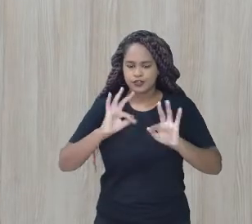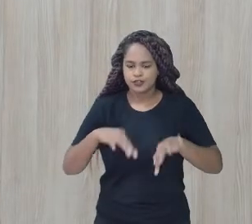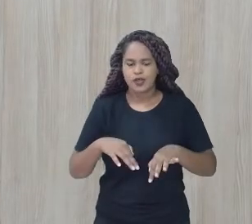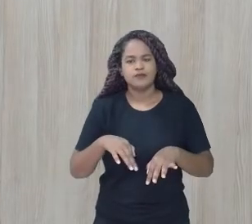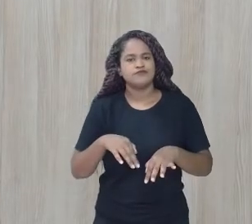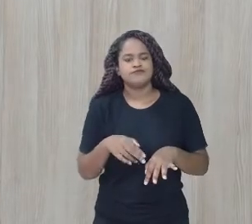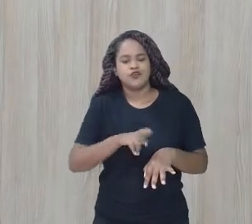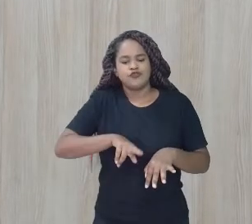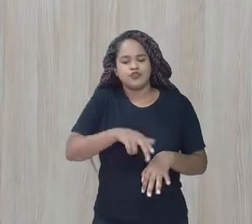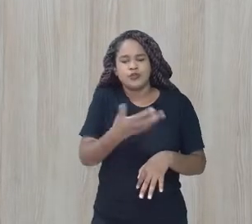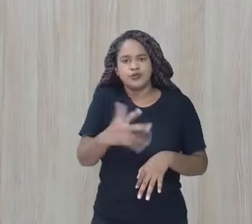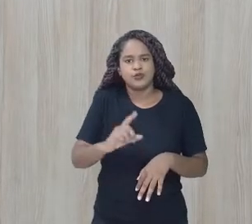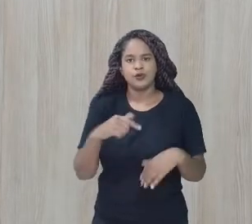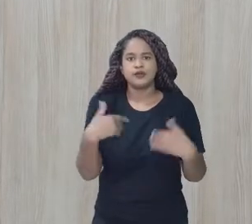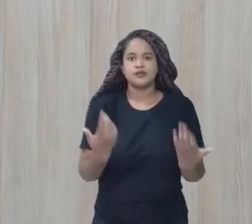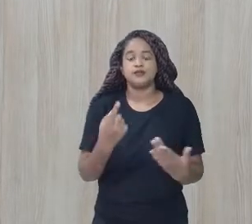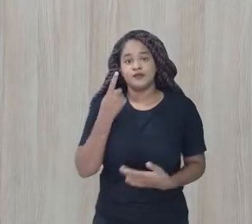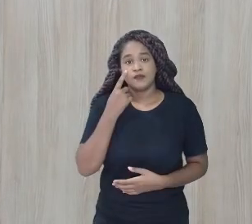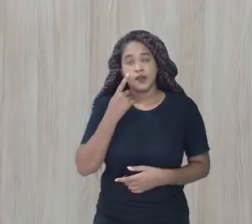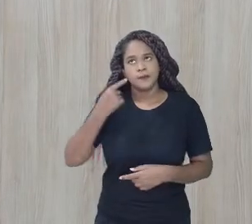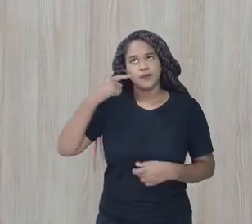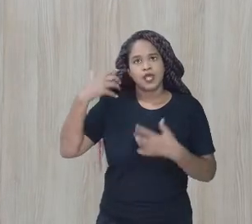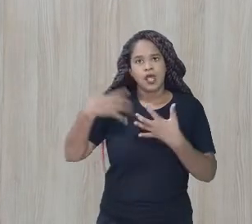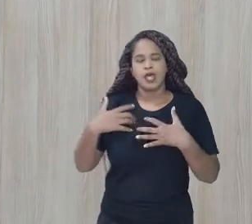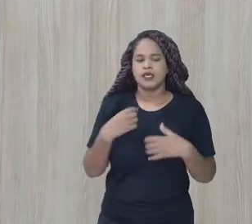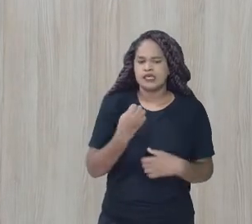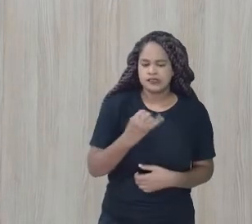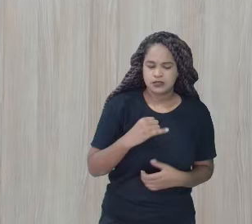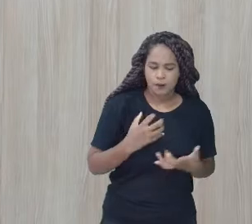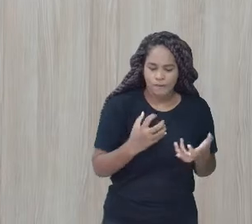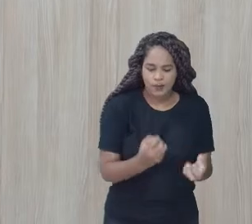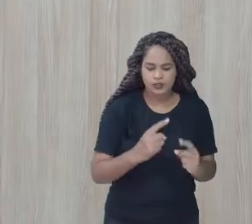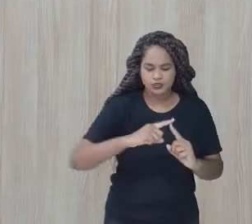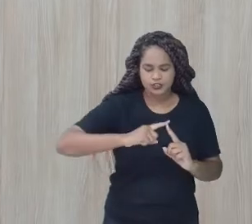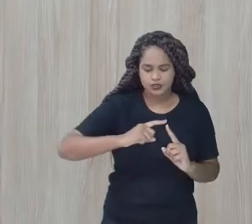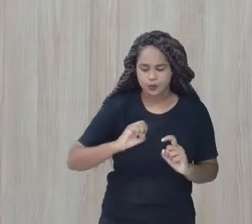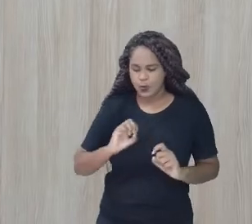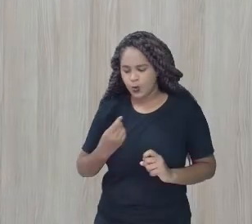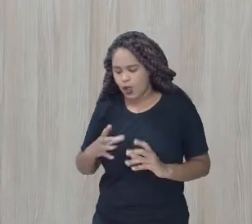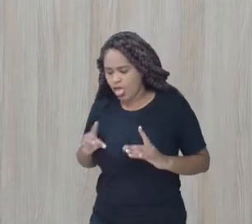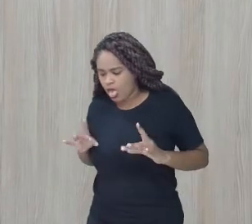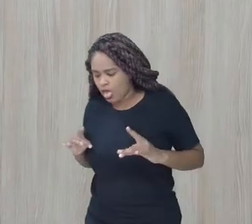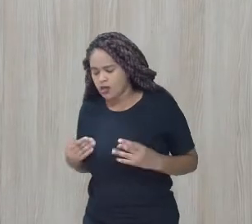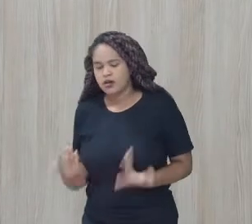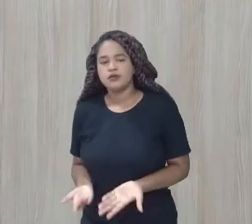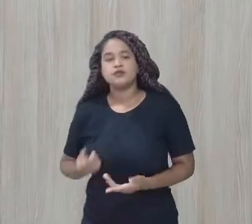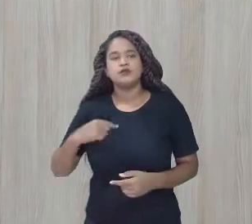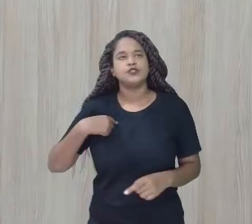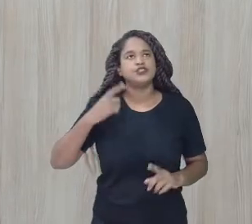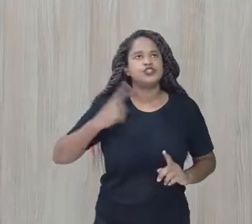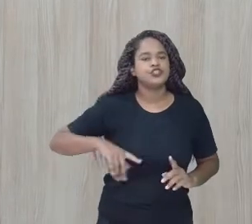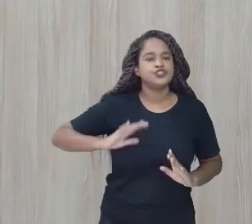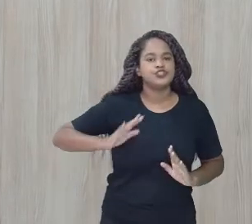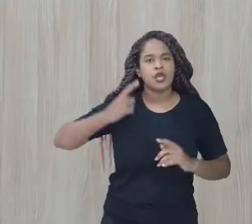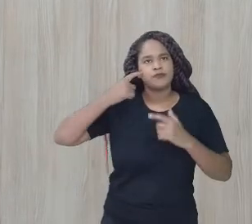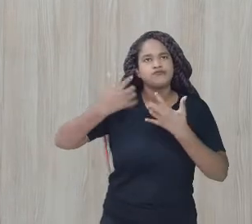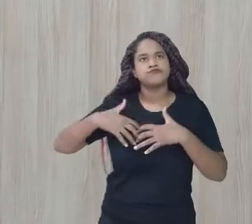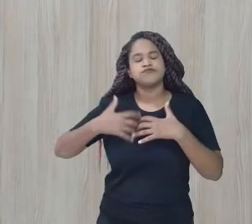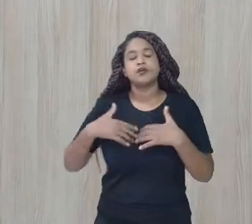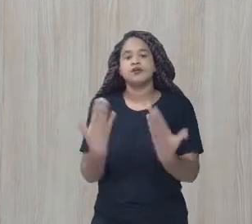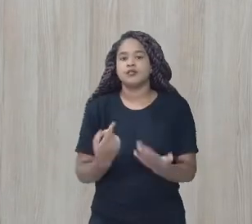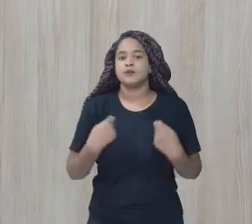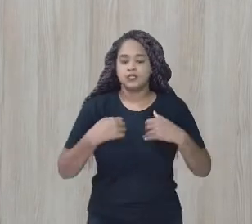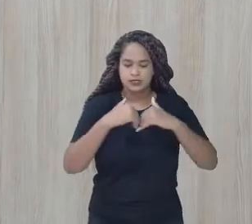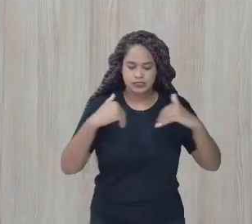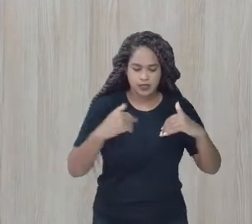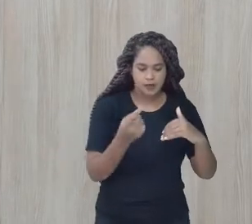pensar, esse resíduo ele está seco ou ele está molhado? Então a gente já começa a perguntar E aí a gente já separa em duas condições, para